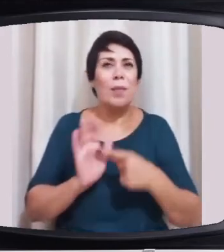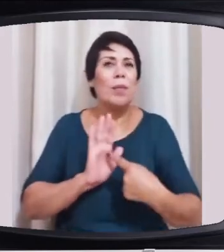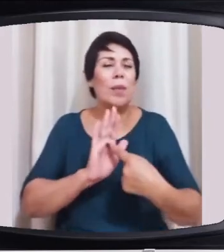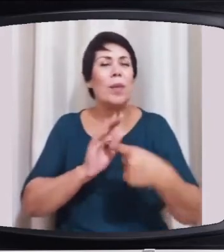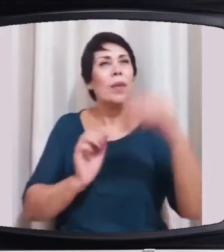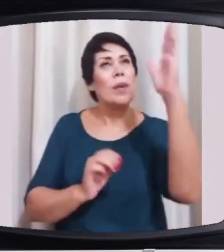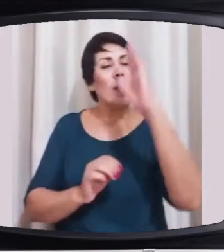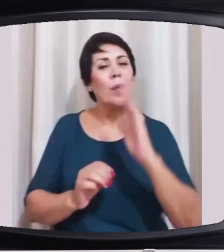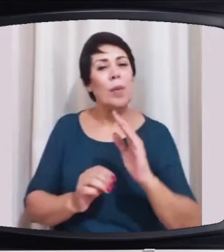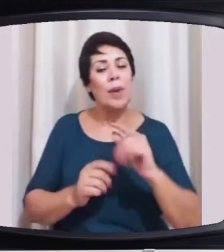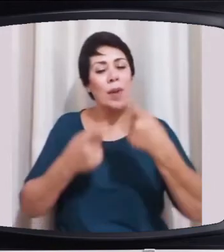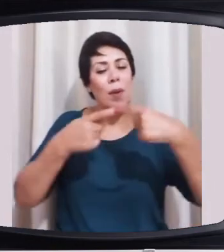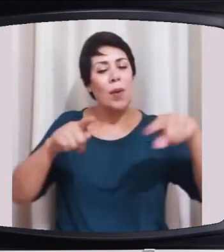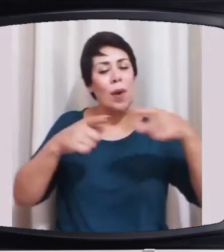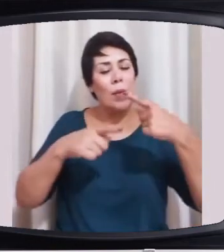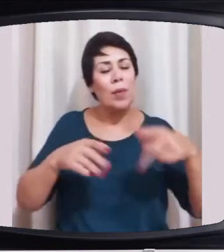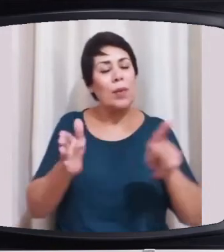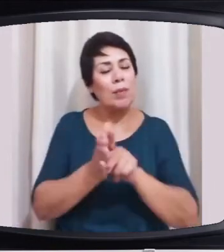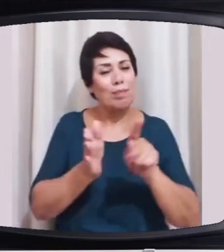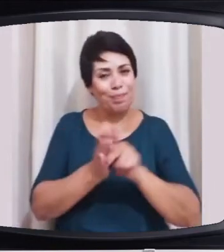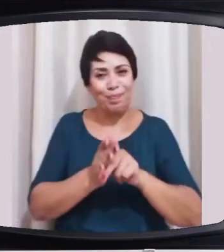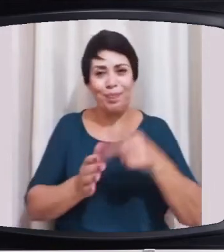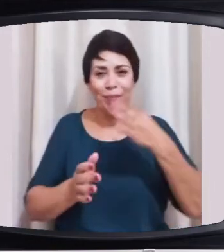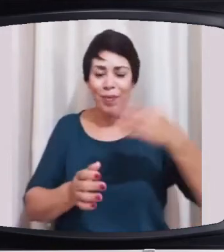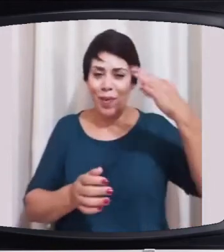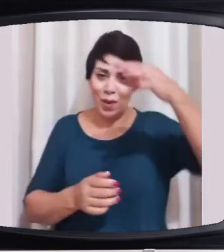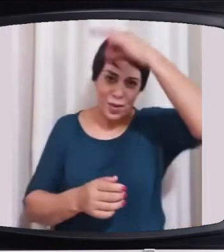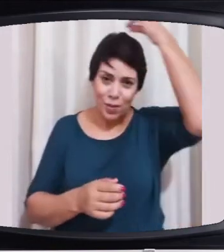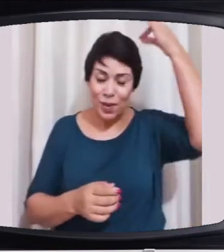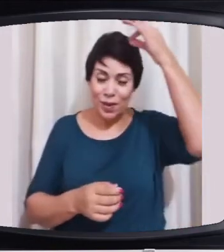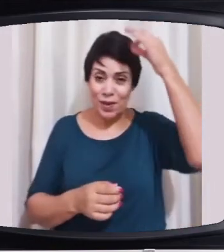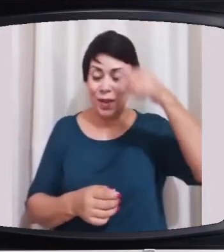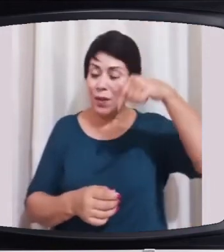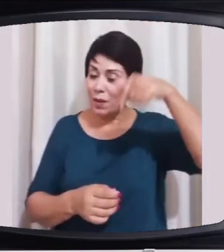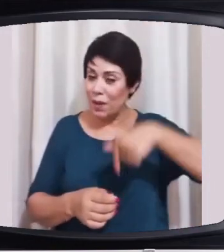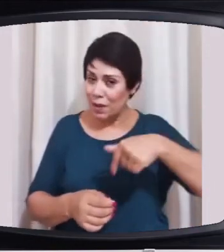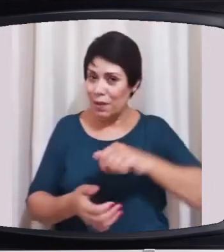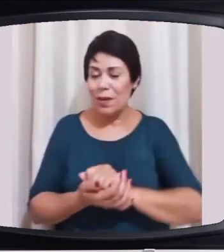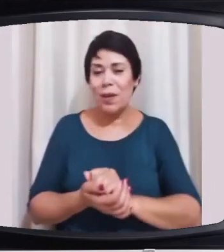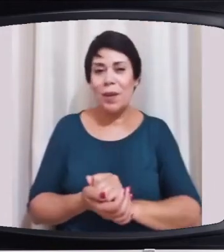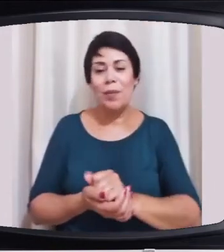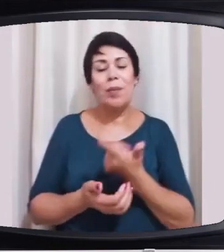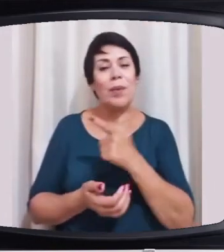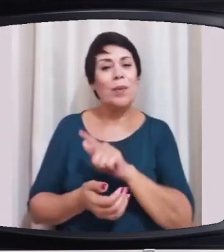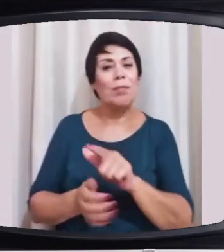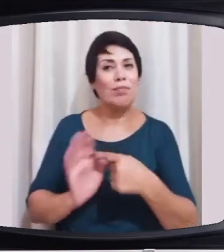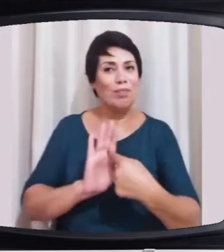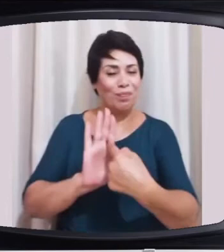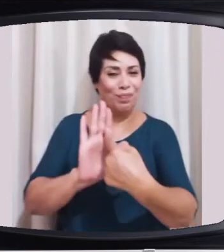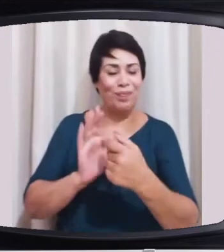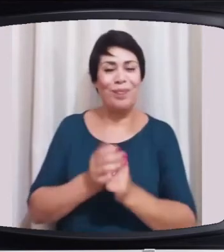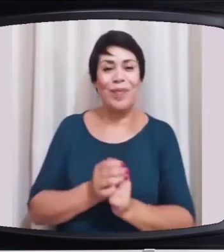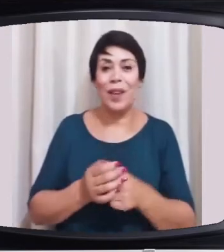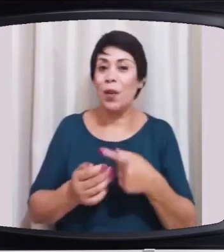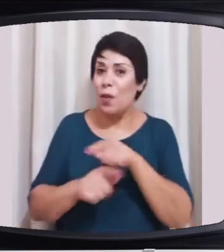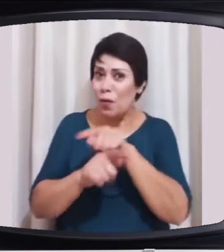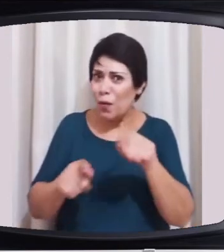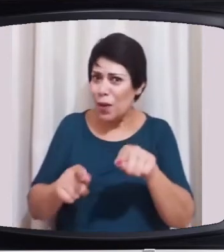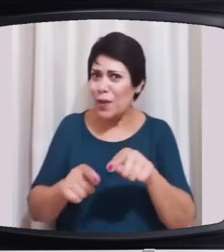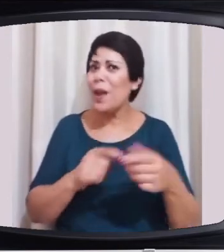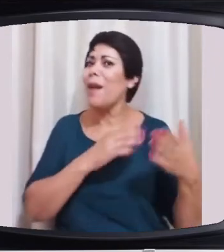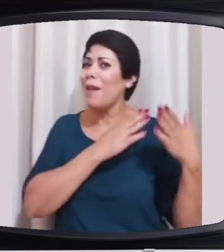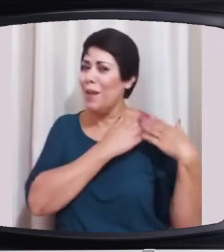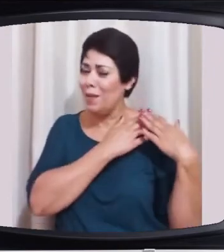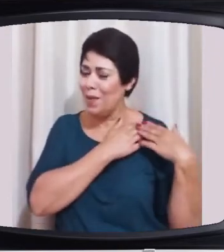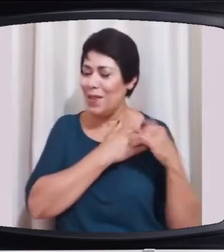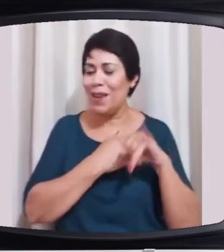revelar a cultura capixaba, né? Essa música tão bem feita por nós aqui, pro resto do Brasil. E vocês têm culpa no cartório